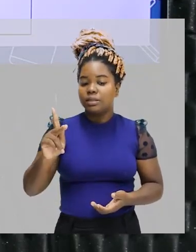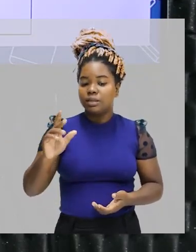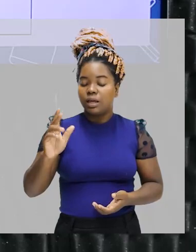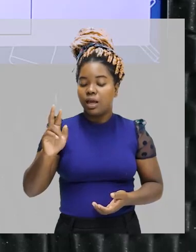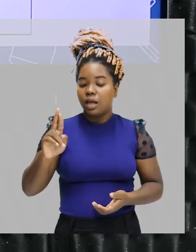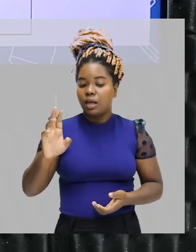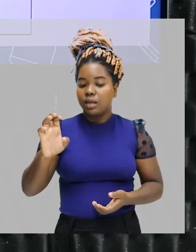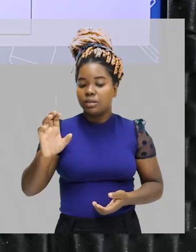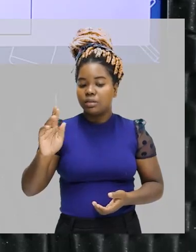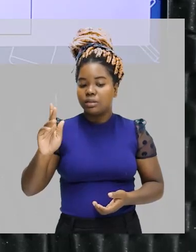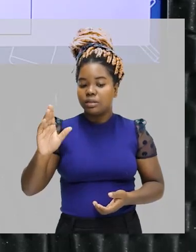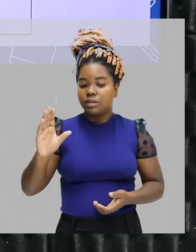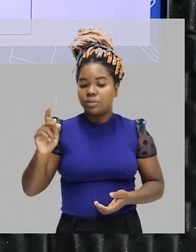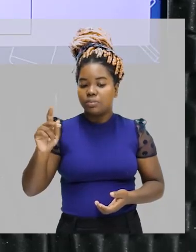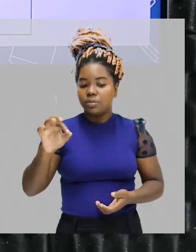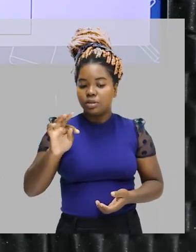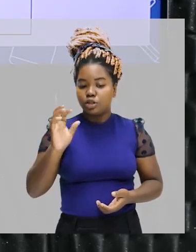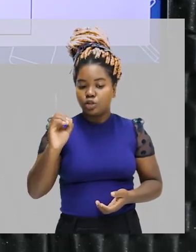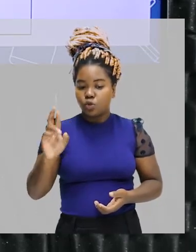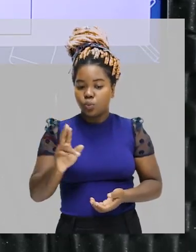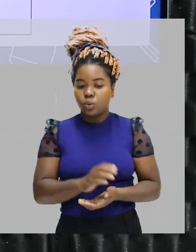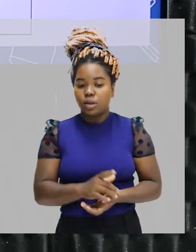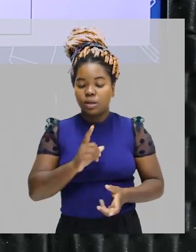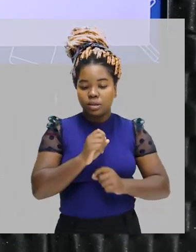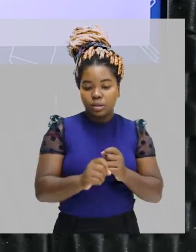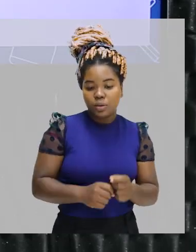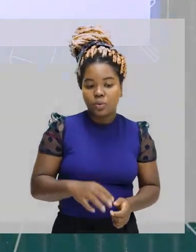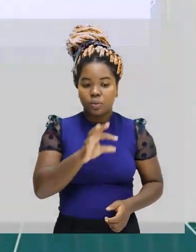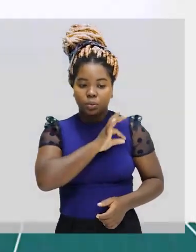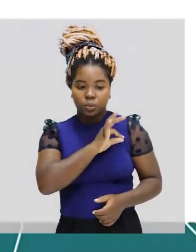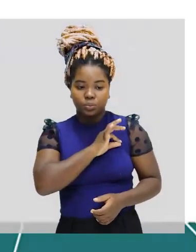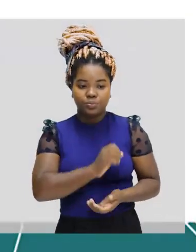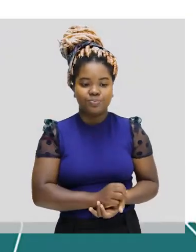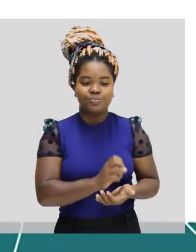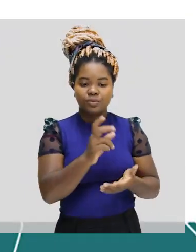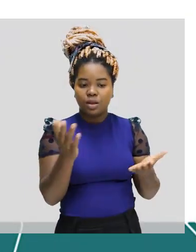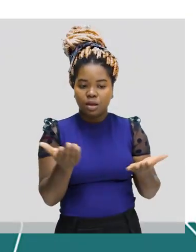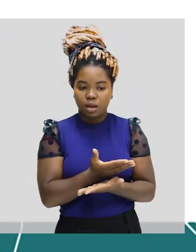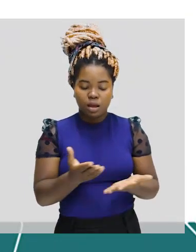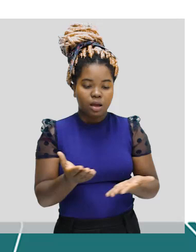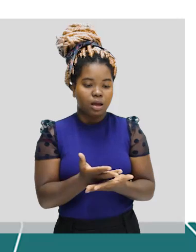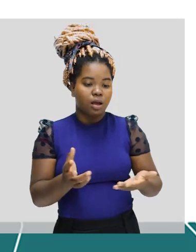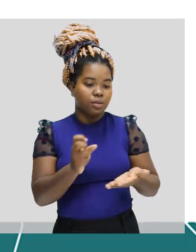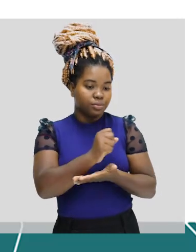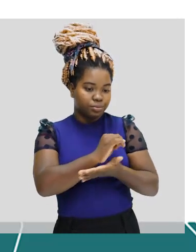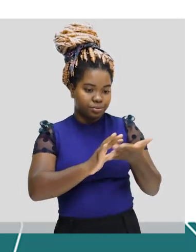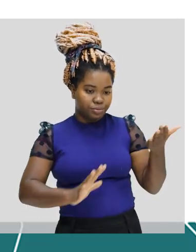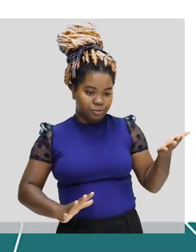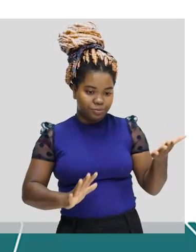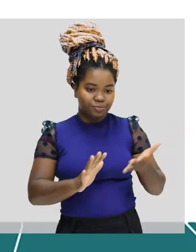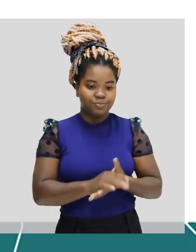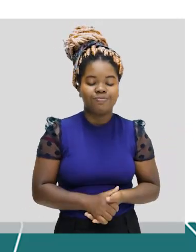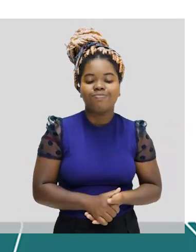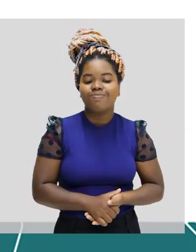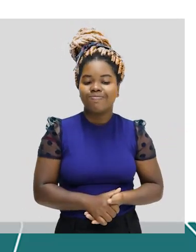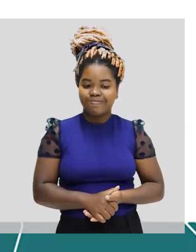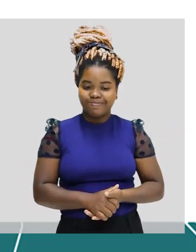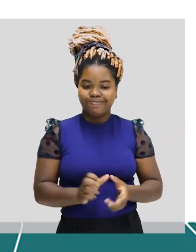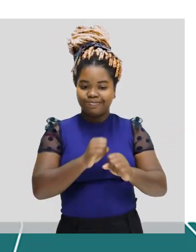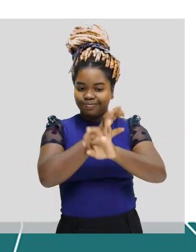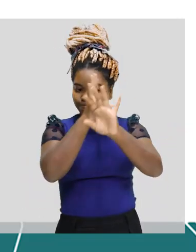Policeman ou policewoman é o policial do sexo masculino e do sexo feminino. Ok? Vamos ver agora